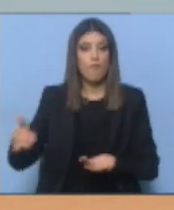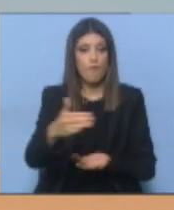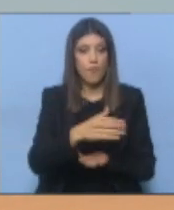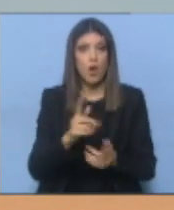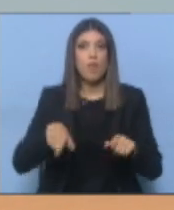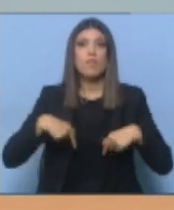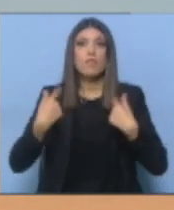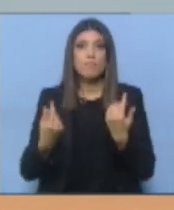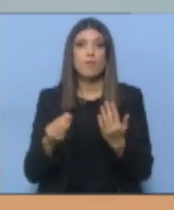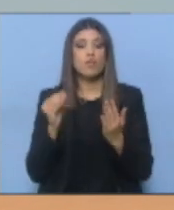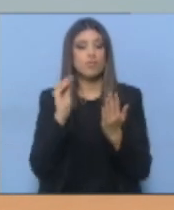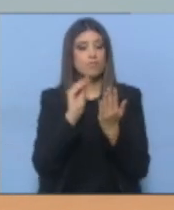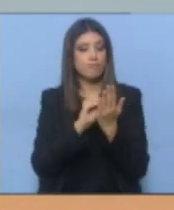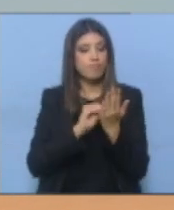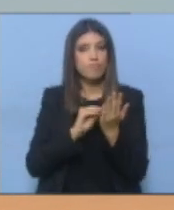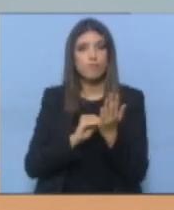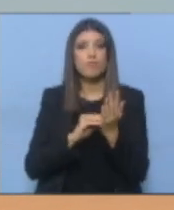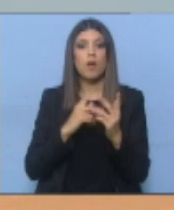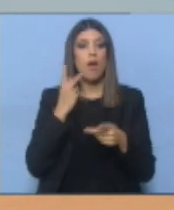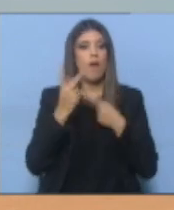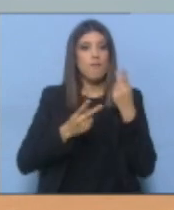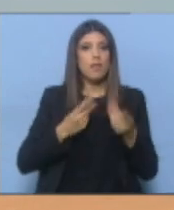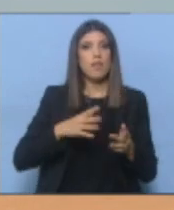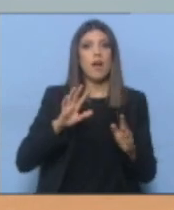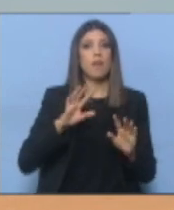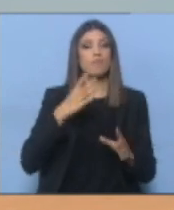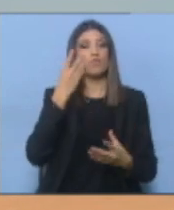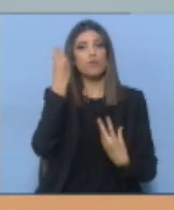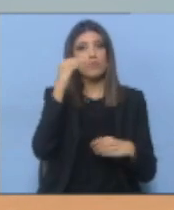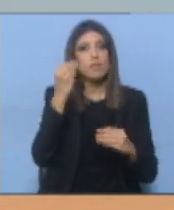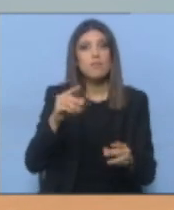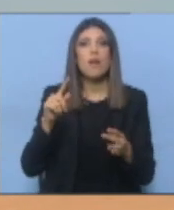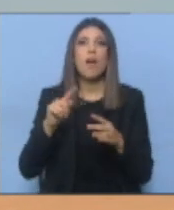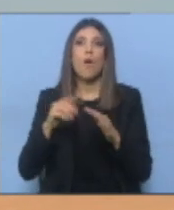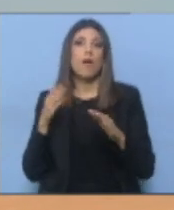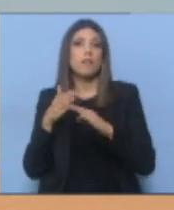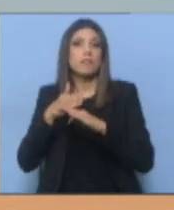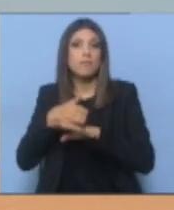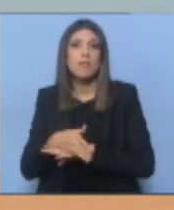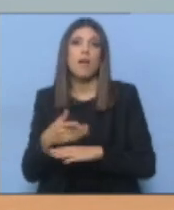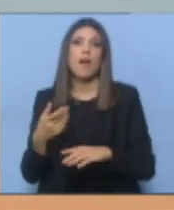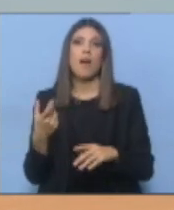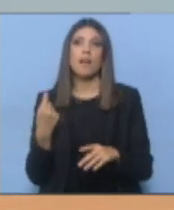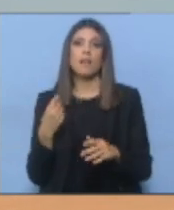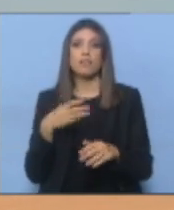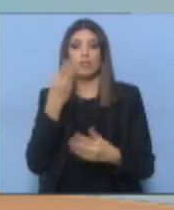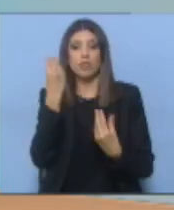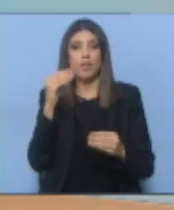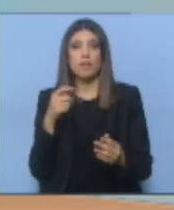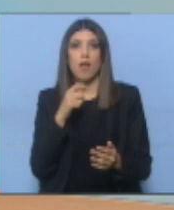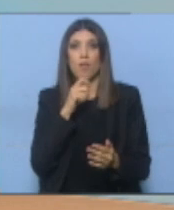a adequação, a acessibilidade, a resolvibilidade financeira, portanto, se é pagável ou não, pelas